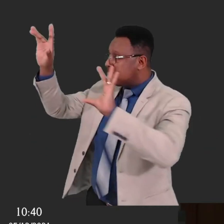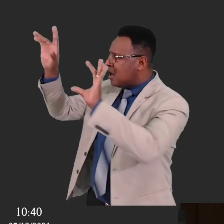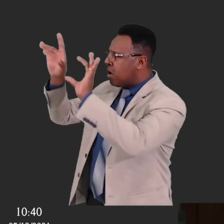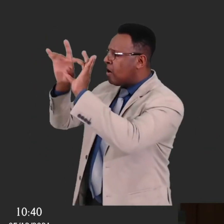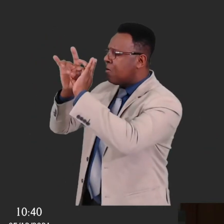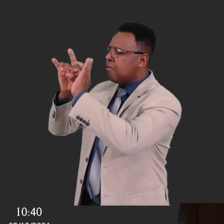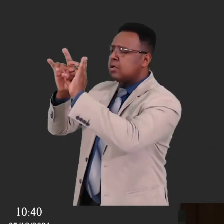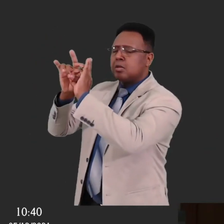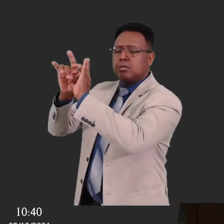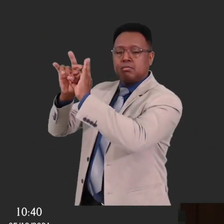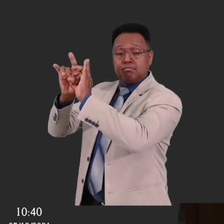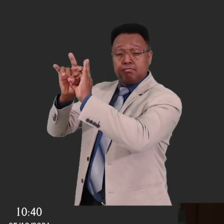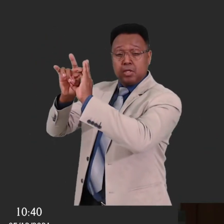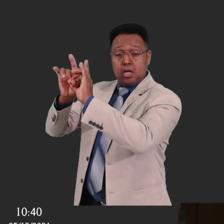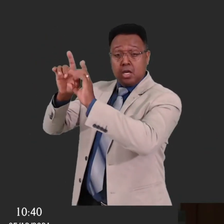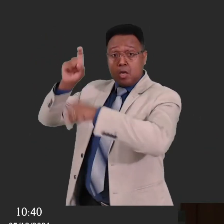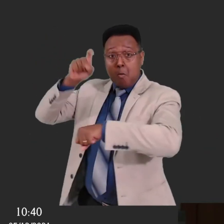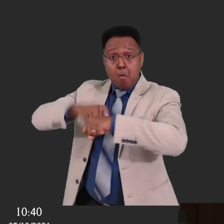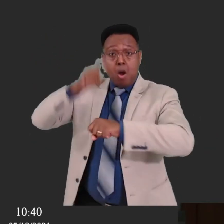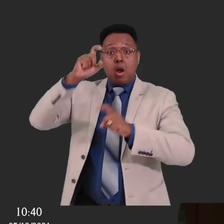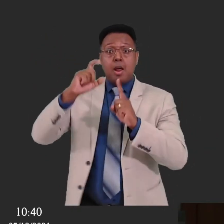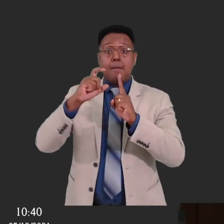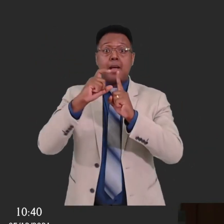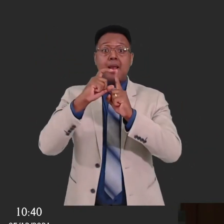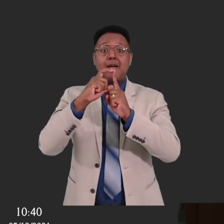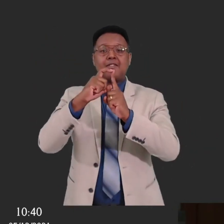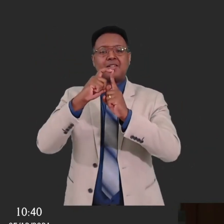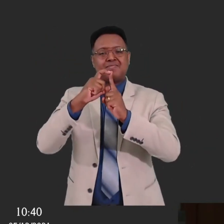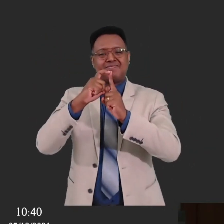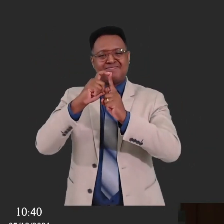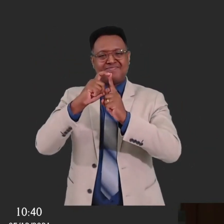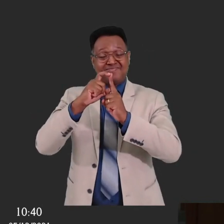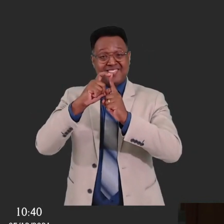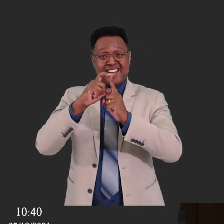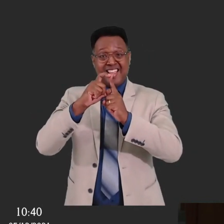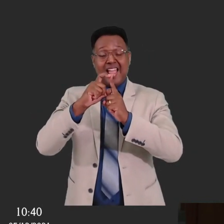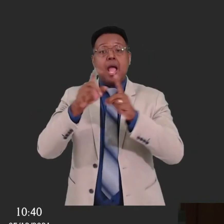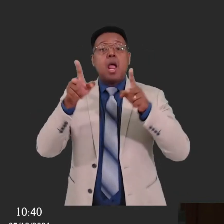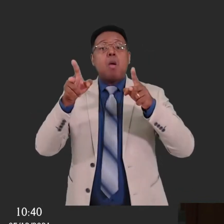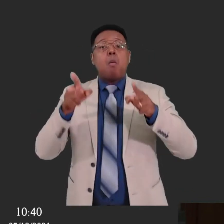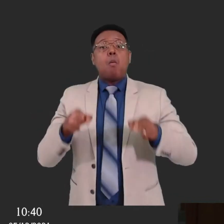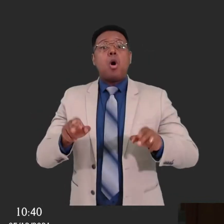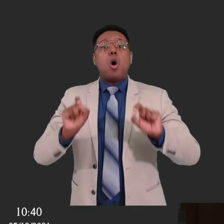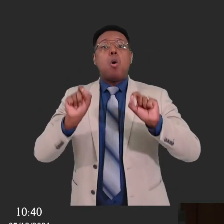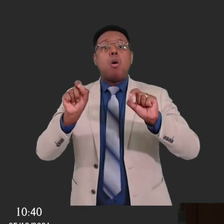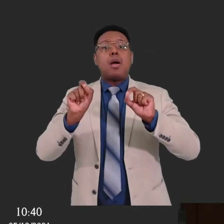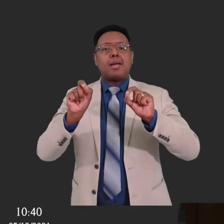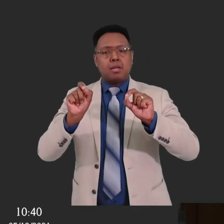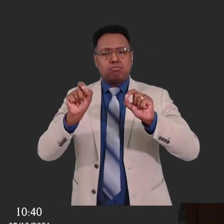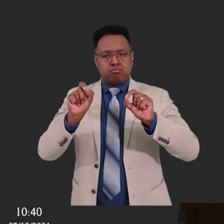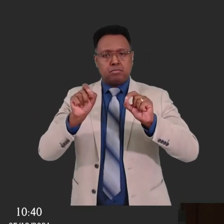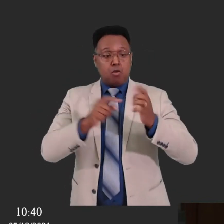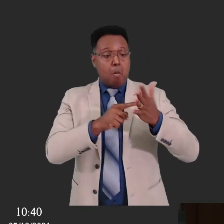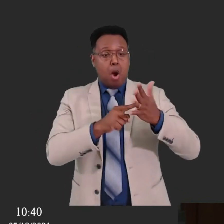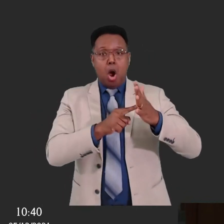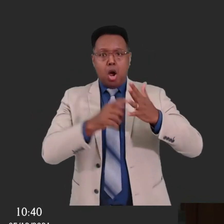depois vem a palavra, os irmãos vejam que é como uma máquina que tudo de forma